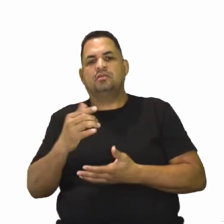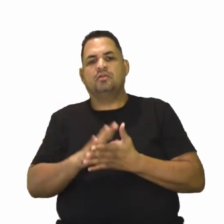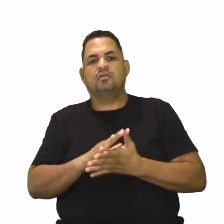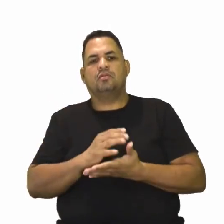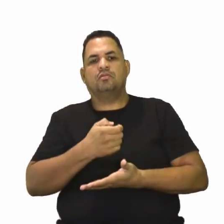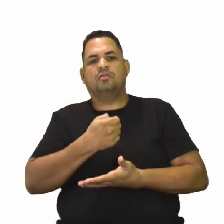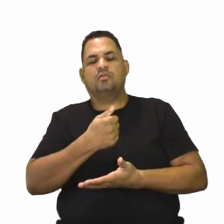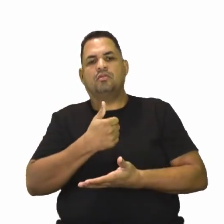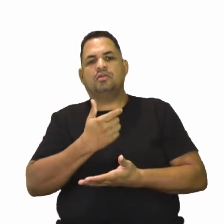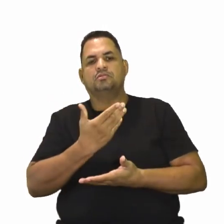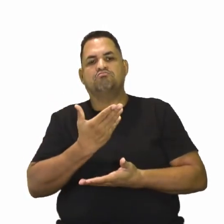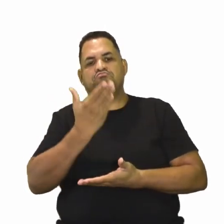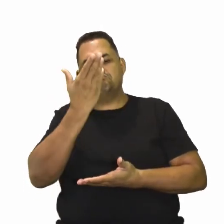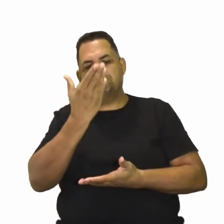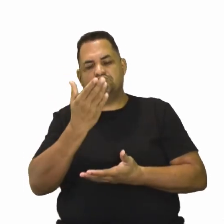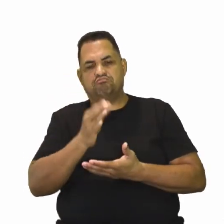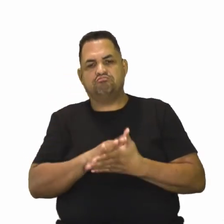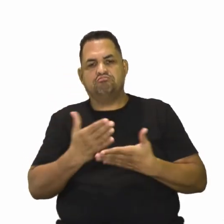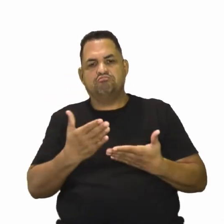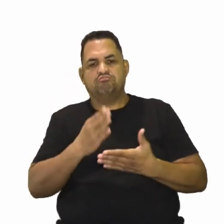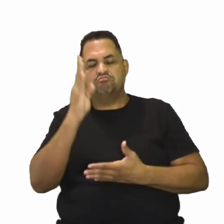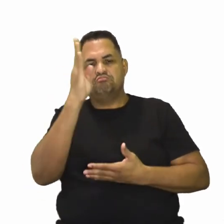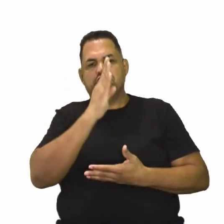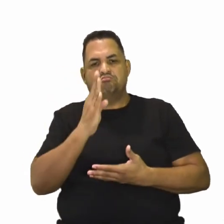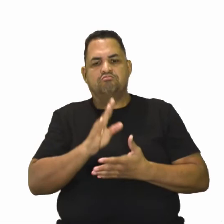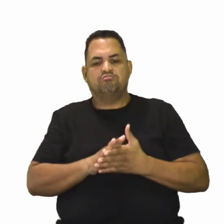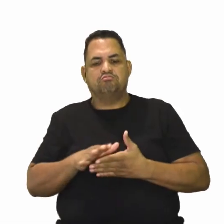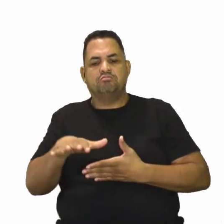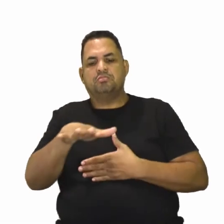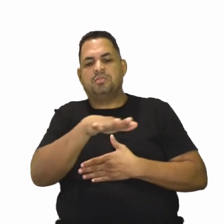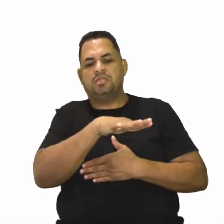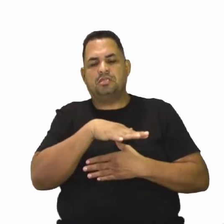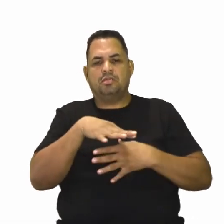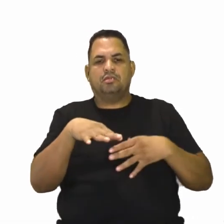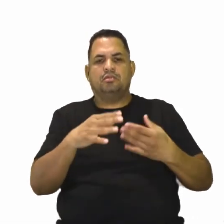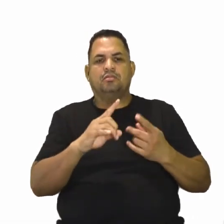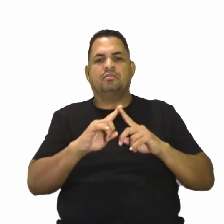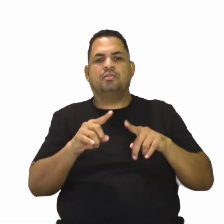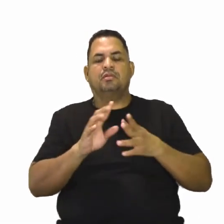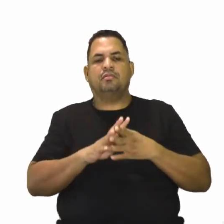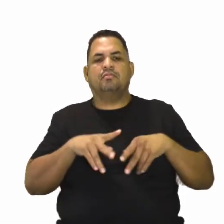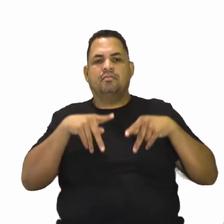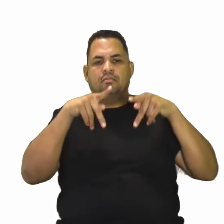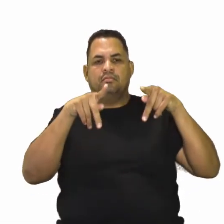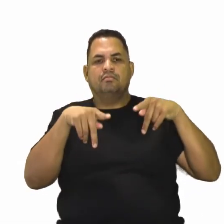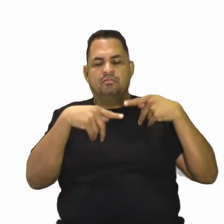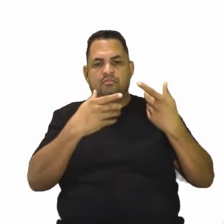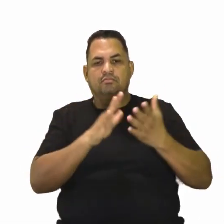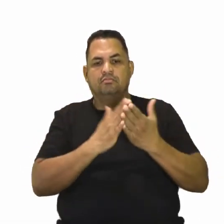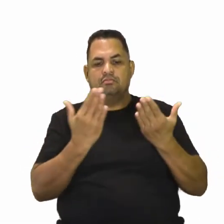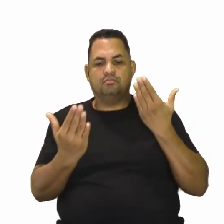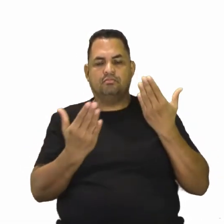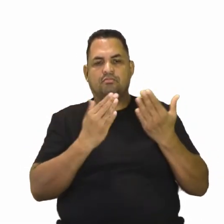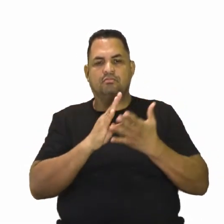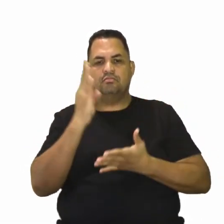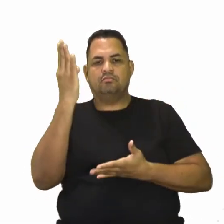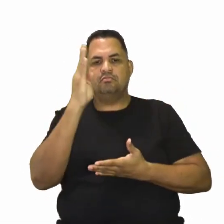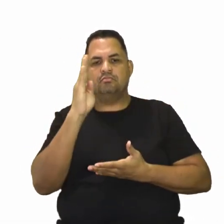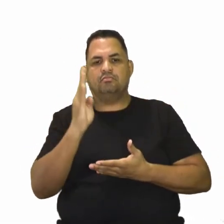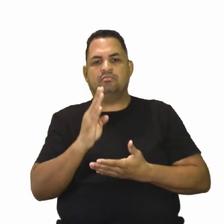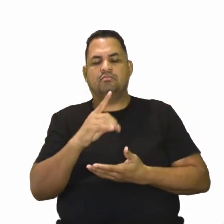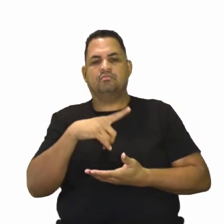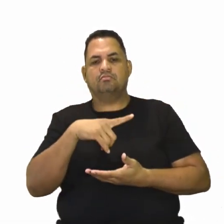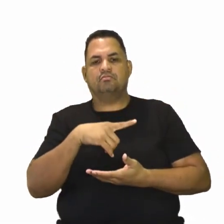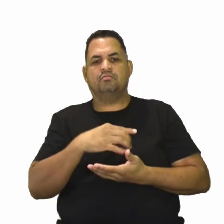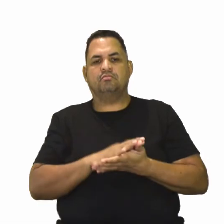tamanho do Brasil, em termo territorial. Só que a população, em comparação do Brasil, nós